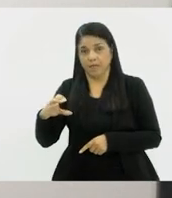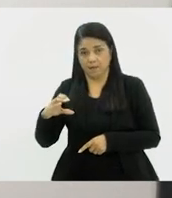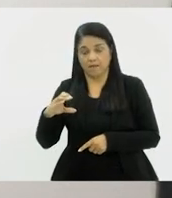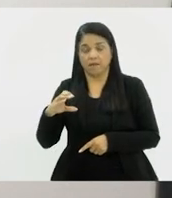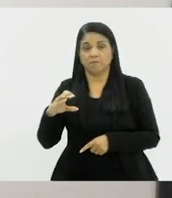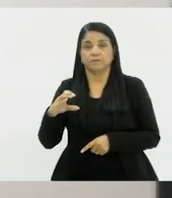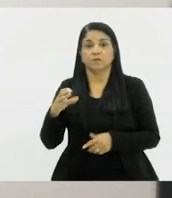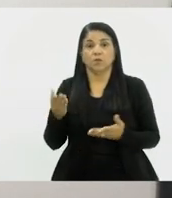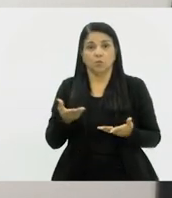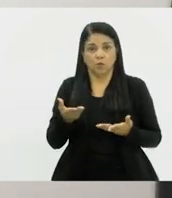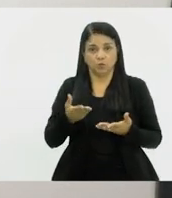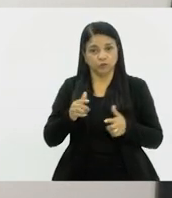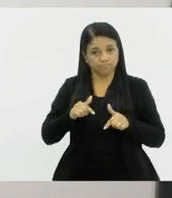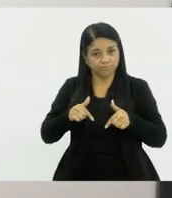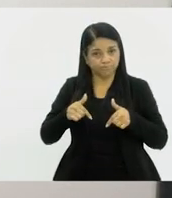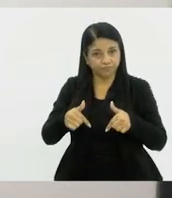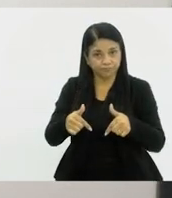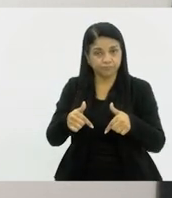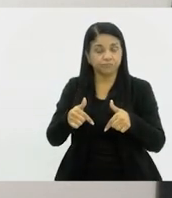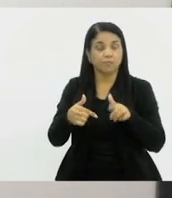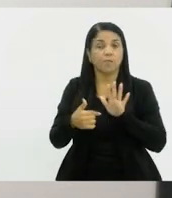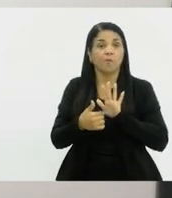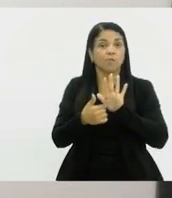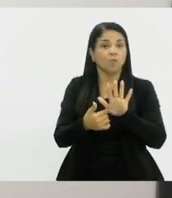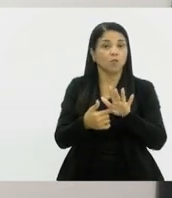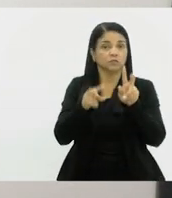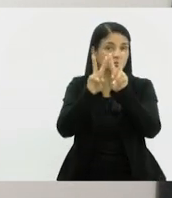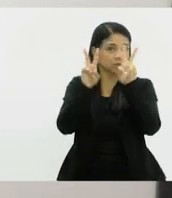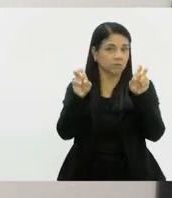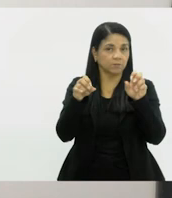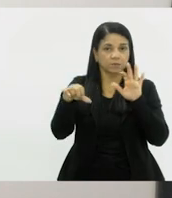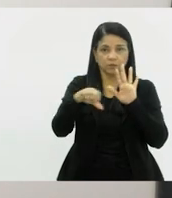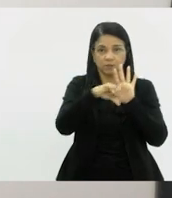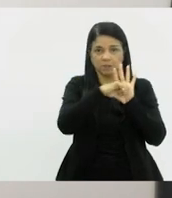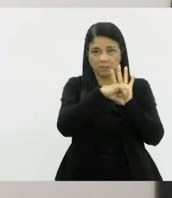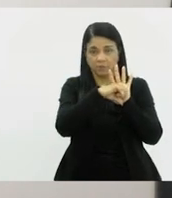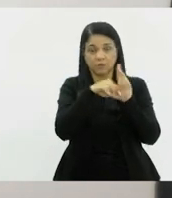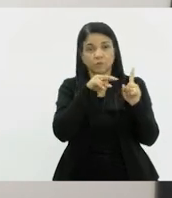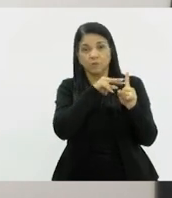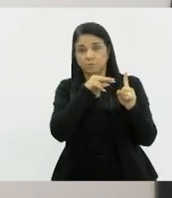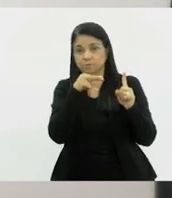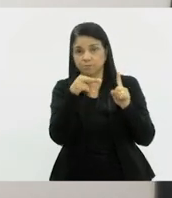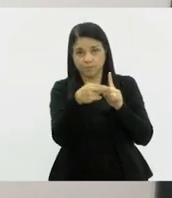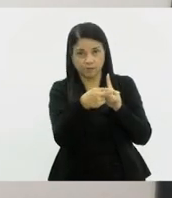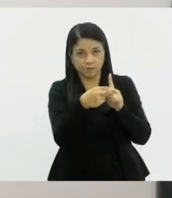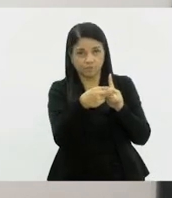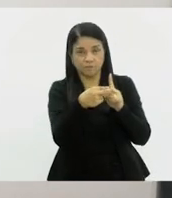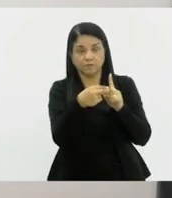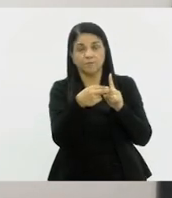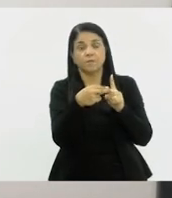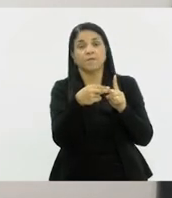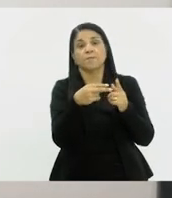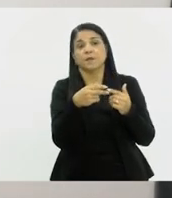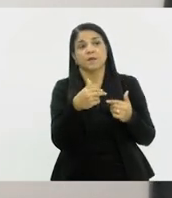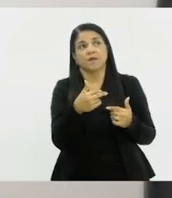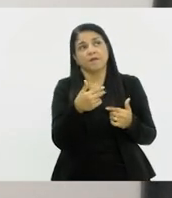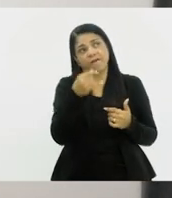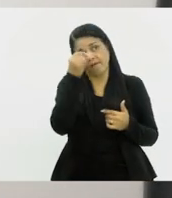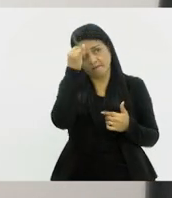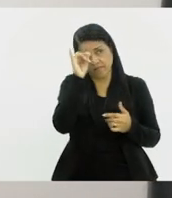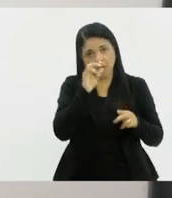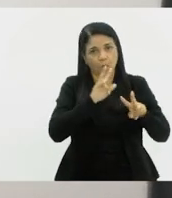ela né ela coloca o tema da criminalização numa perspectiva de Não encarceramento mas